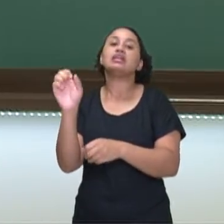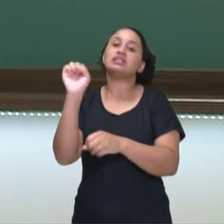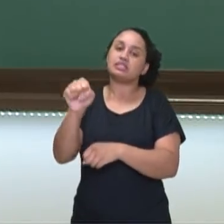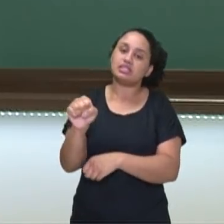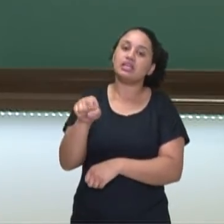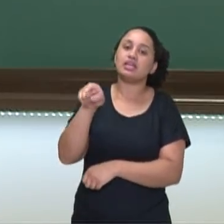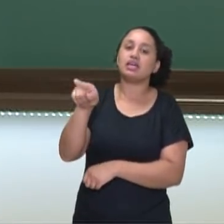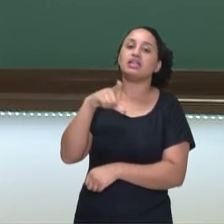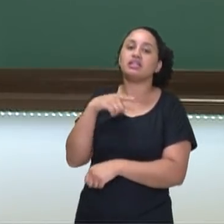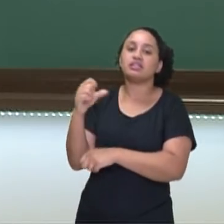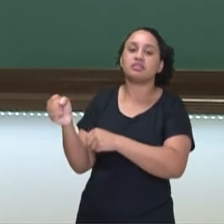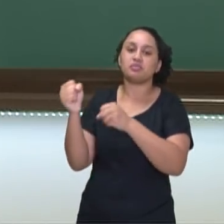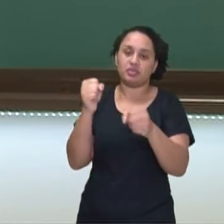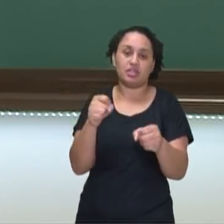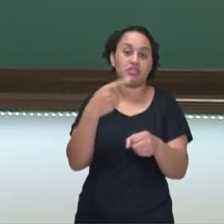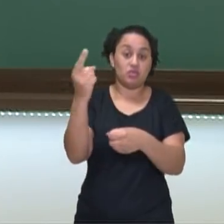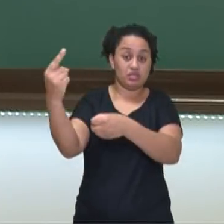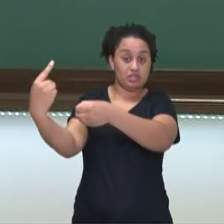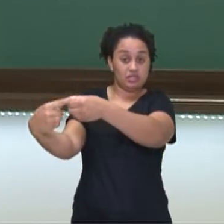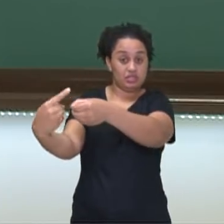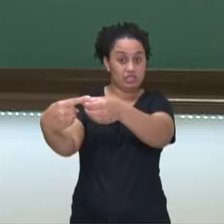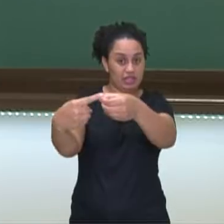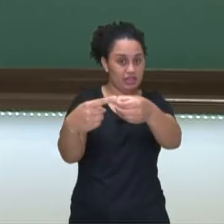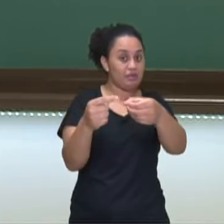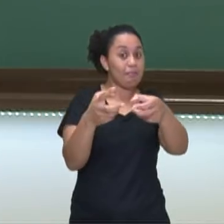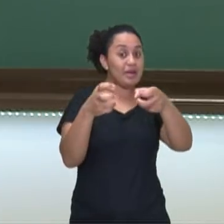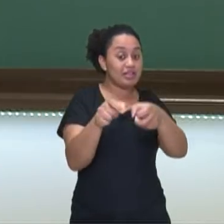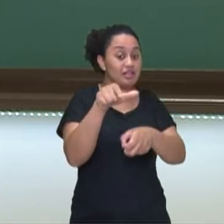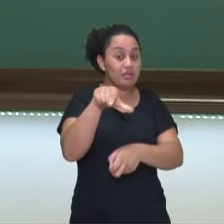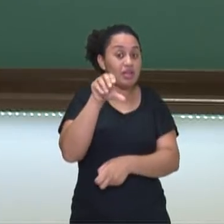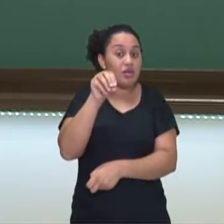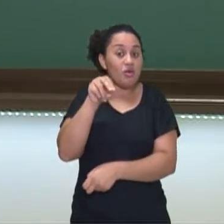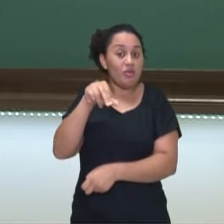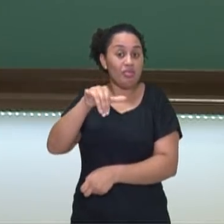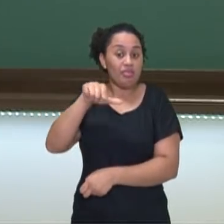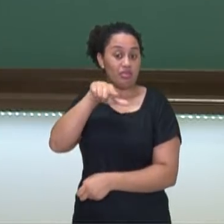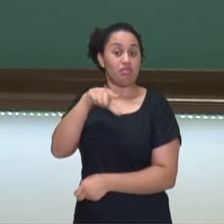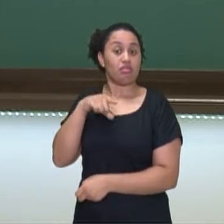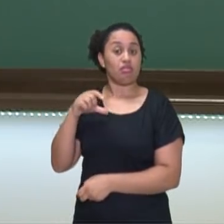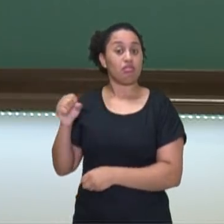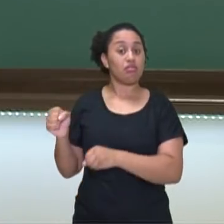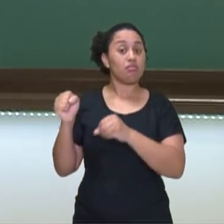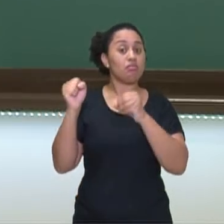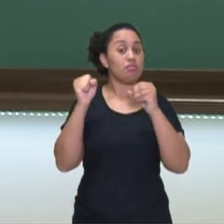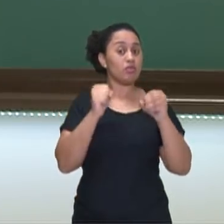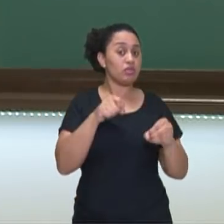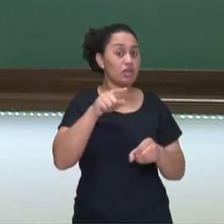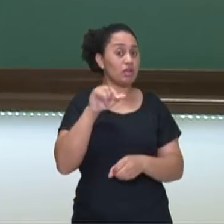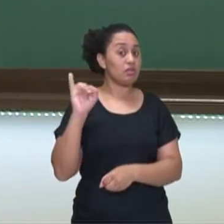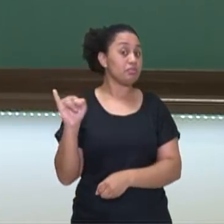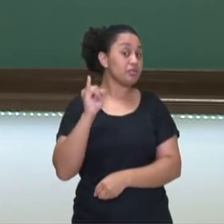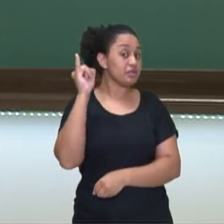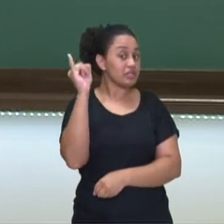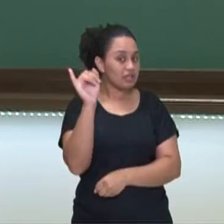desse líder de uma outra cidade. Olha a importância então da cidade de Ifé, a capital